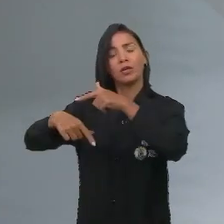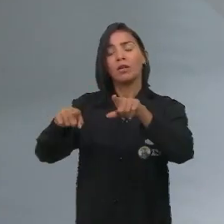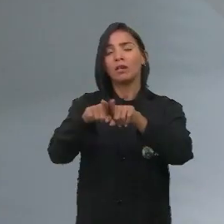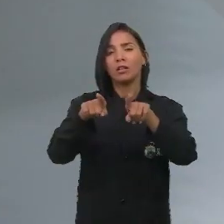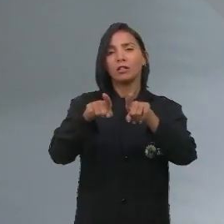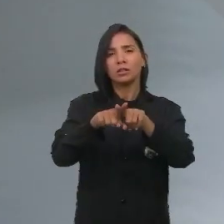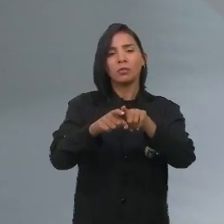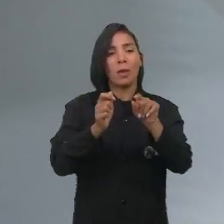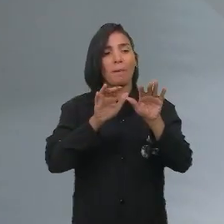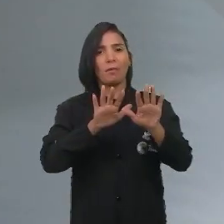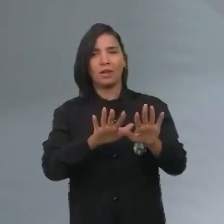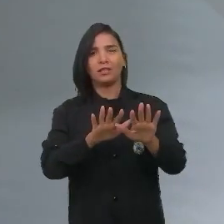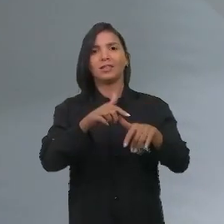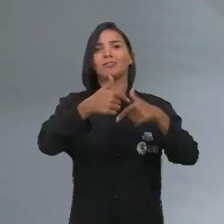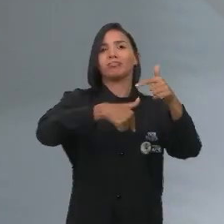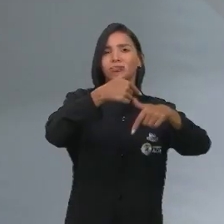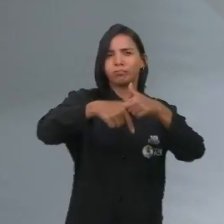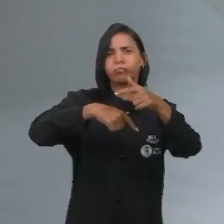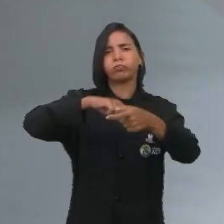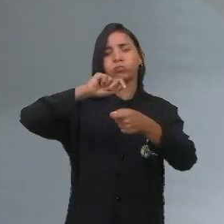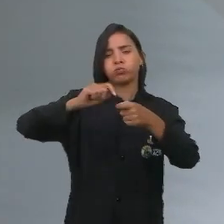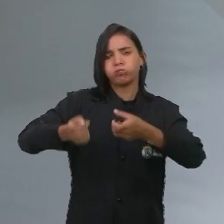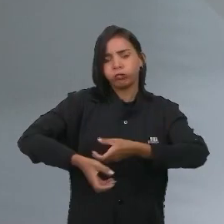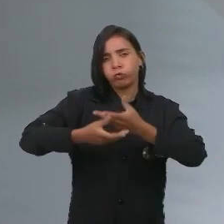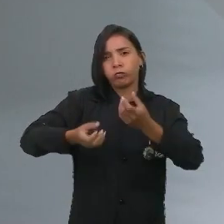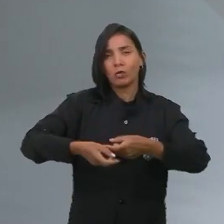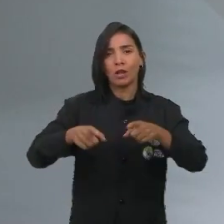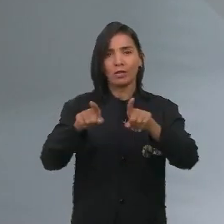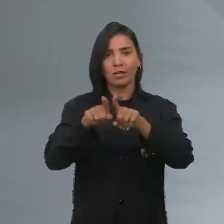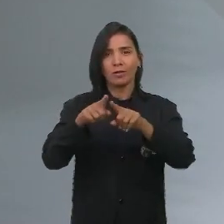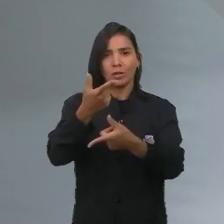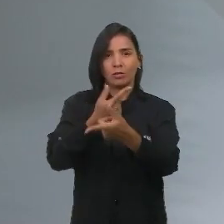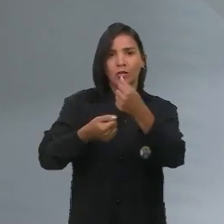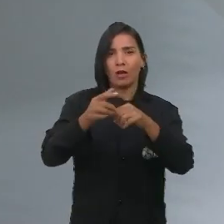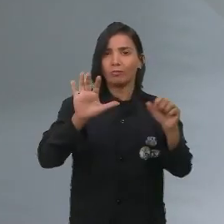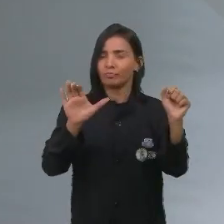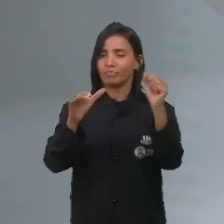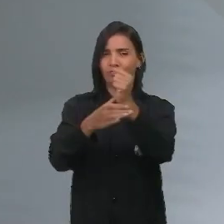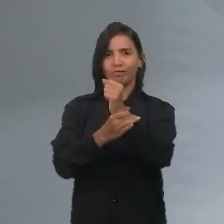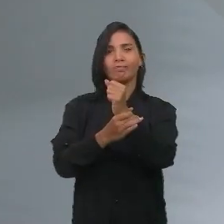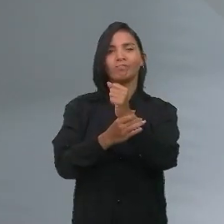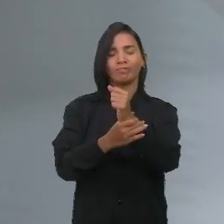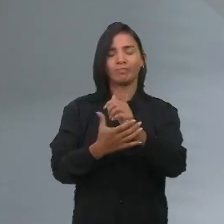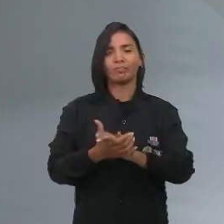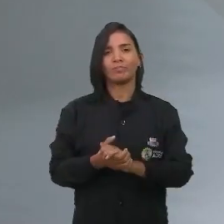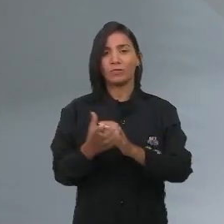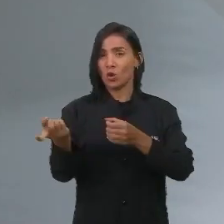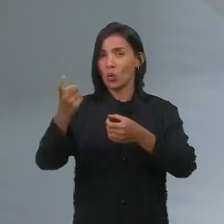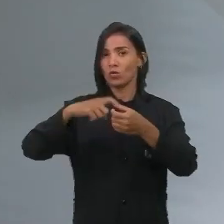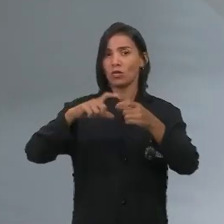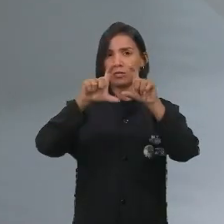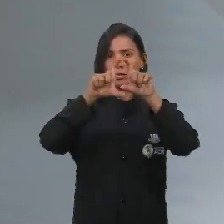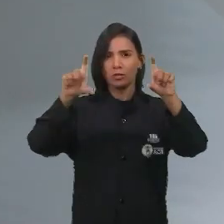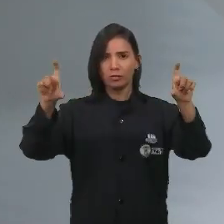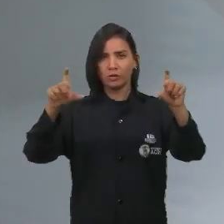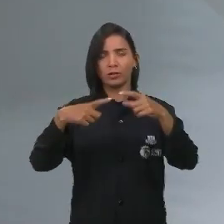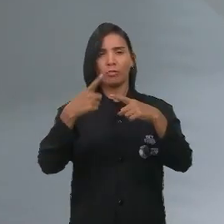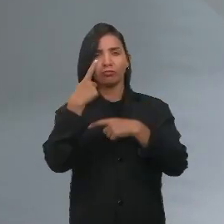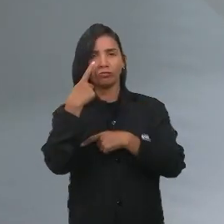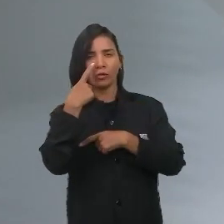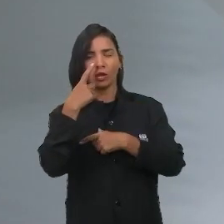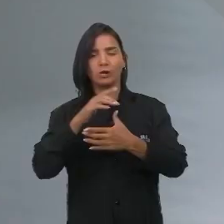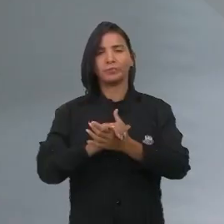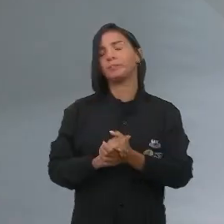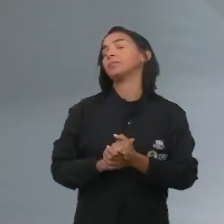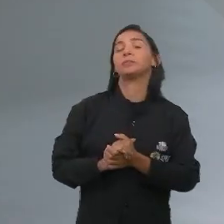produção, ou, por que não dizer, para a sustentação da economia capitalista. Vamos voltar para a questão? Vamos observar qual o